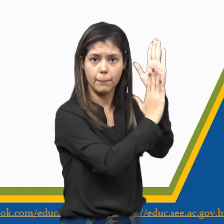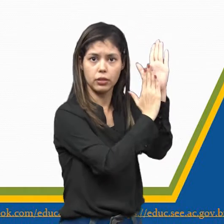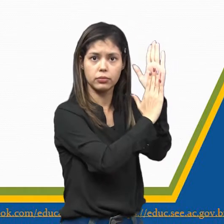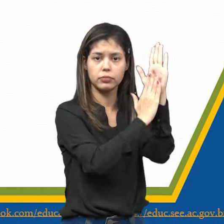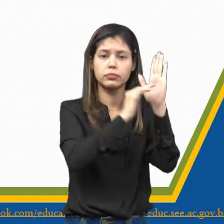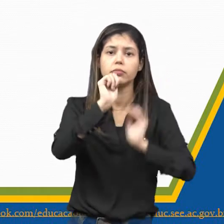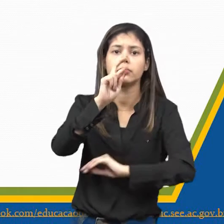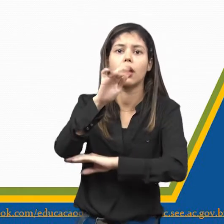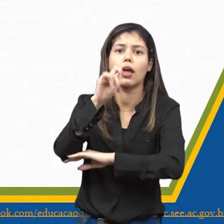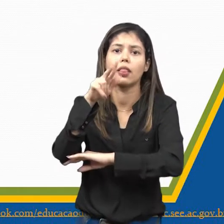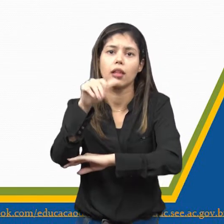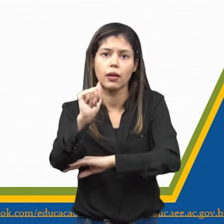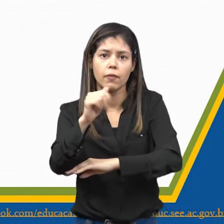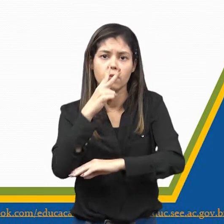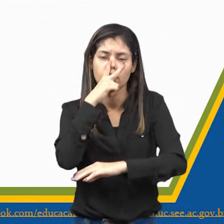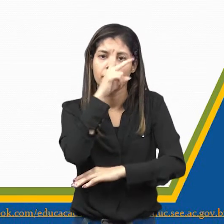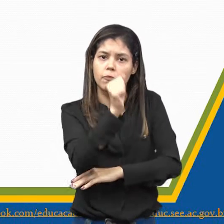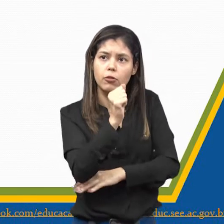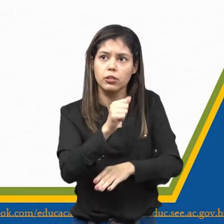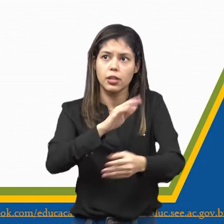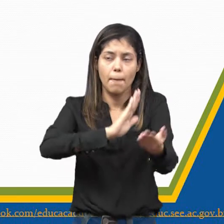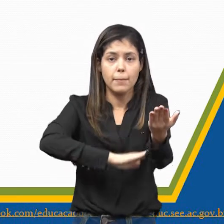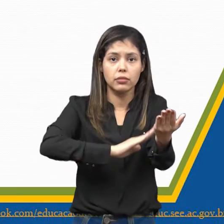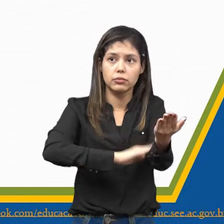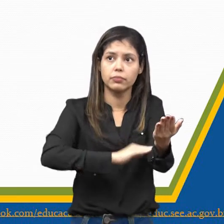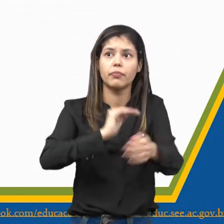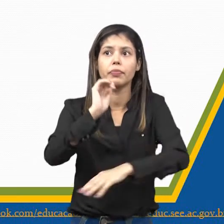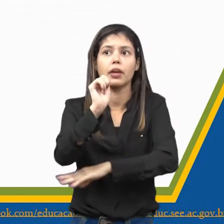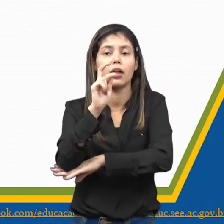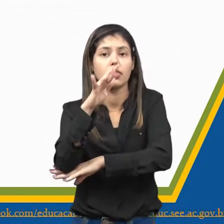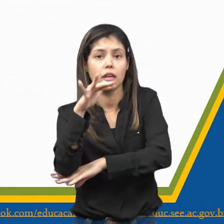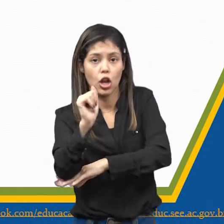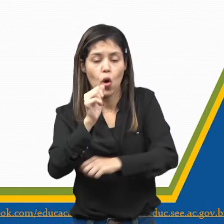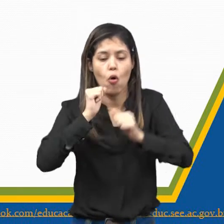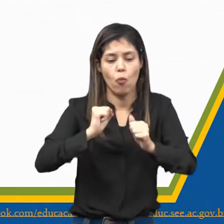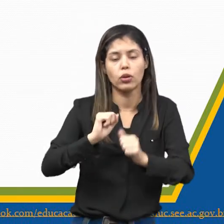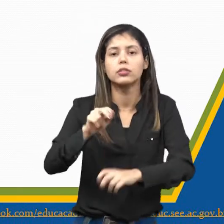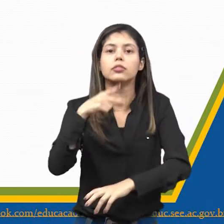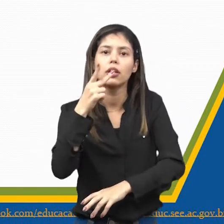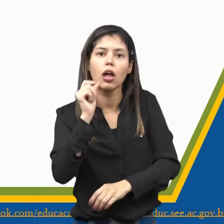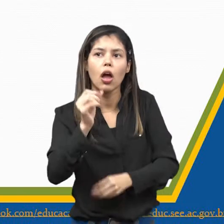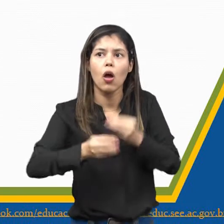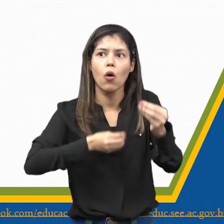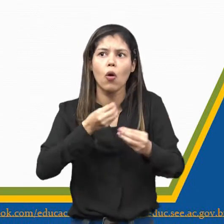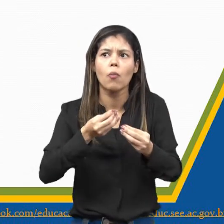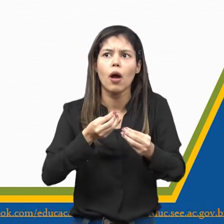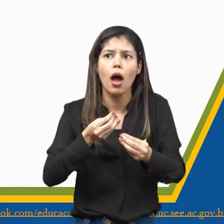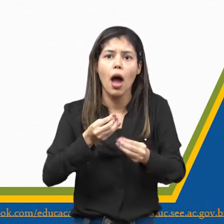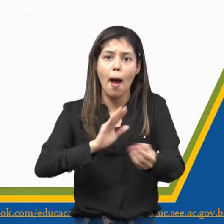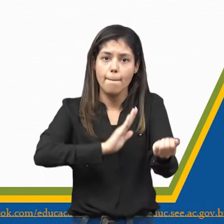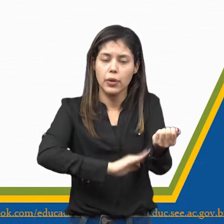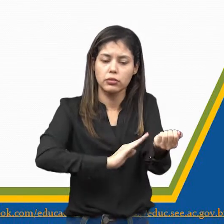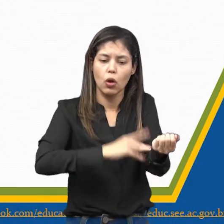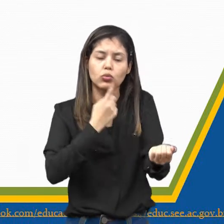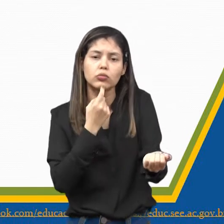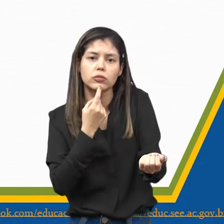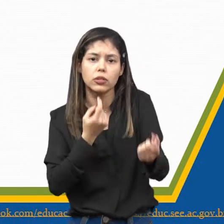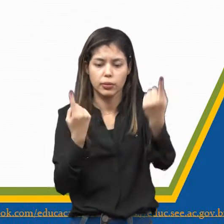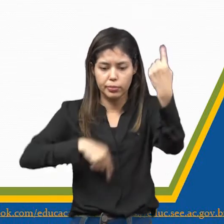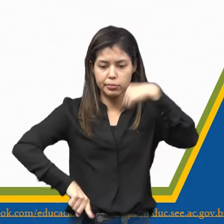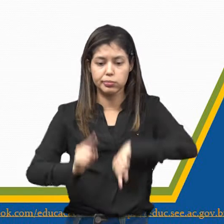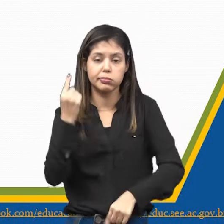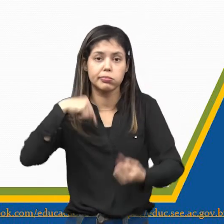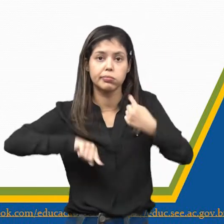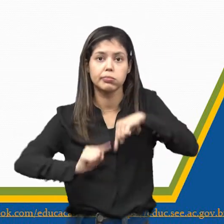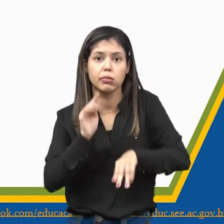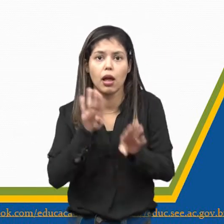artérias. Essa força é chamada de pressão arterial e ela pode ser definida como a pressão que o sangue em circulação